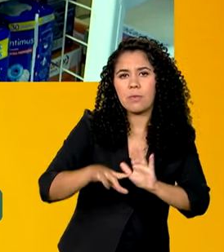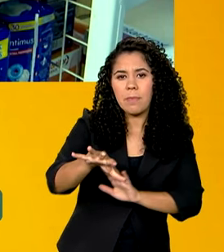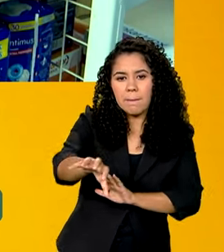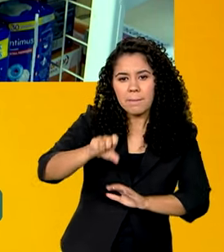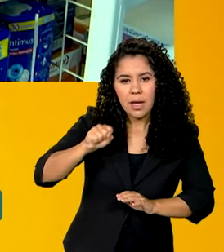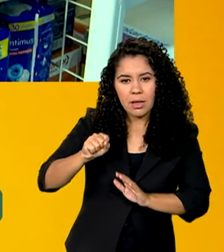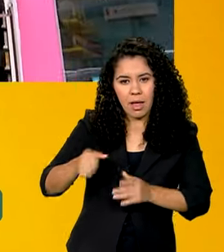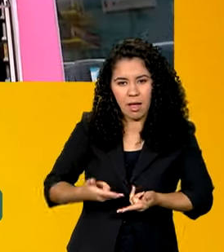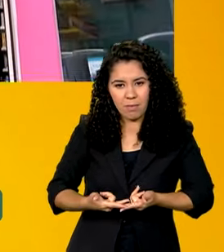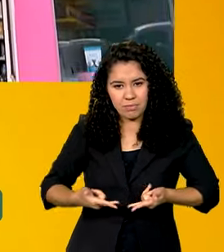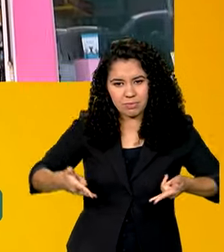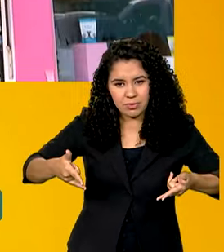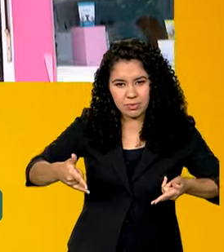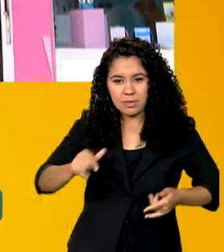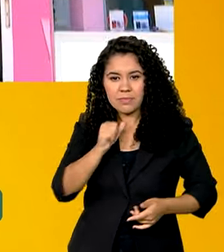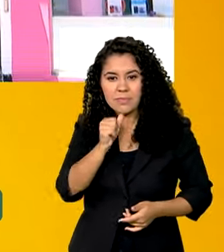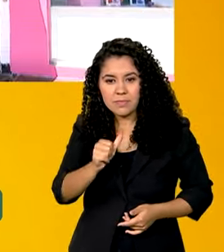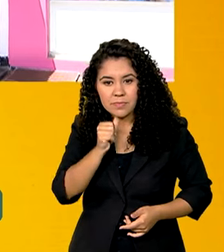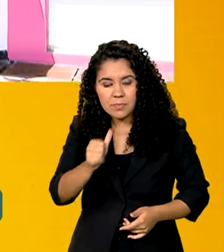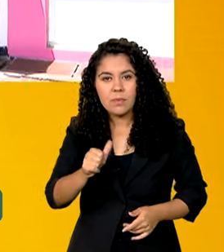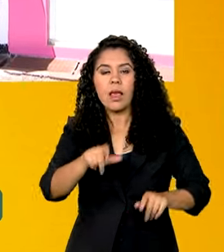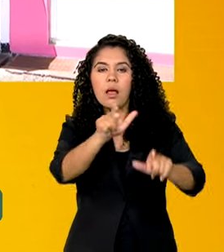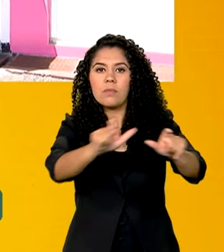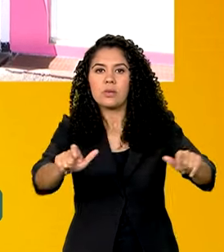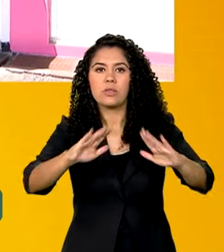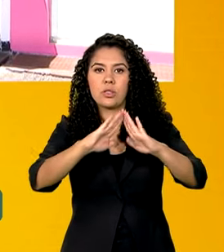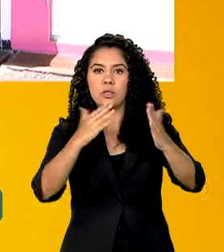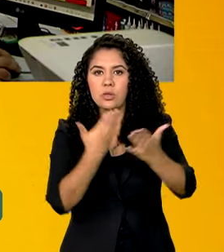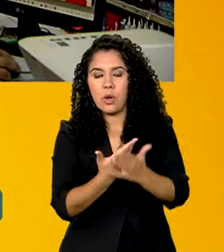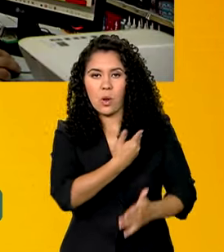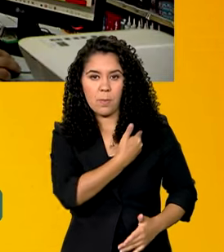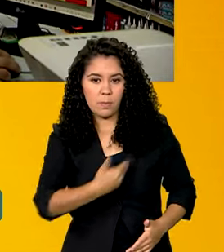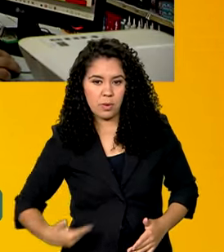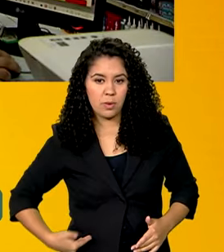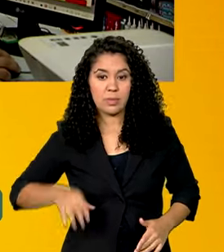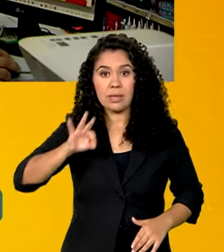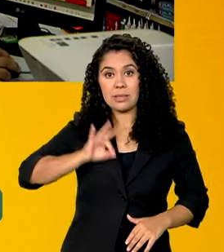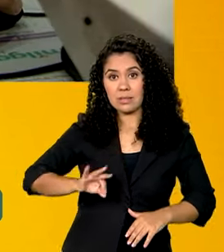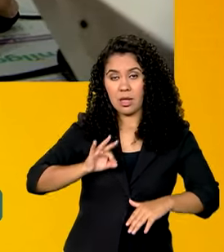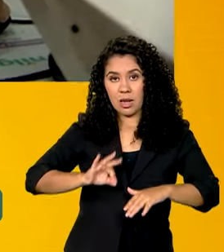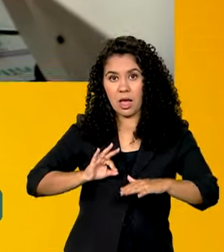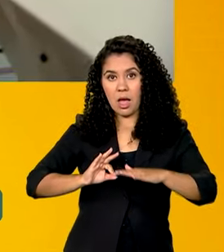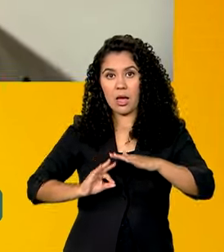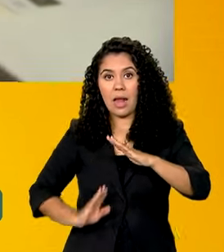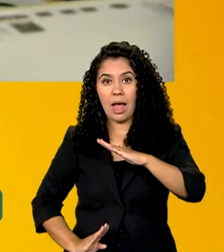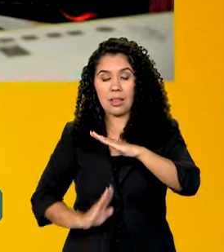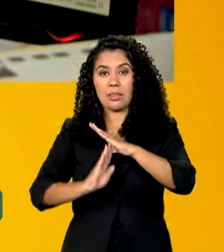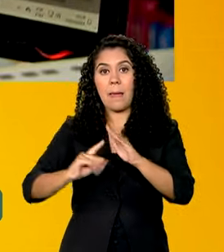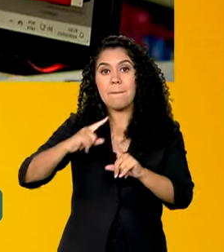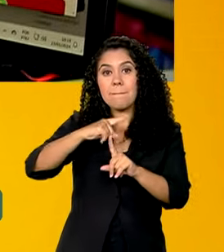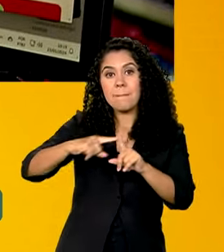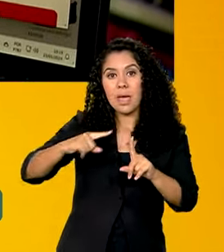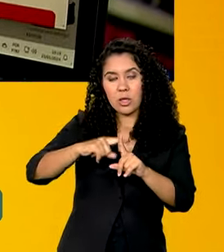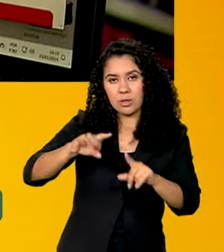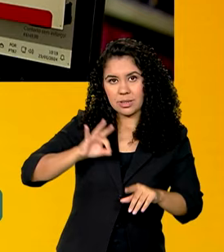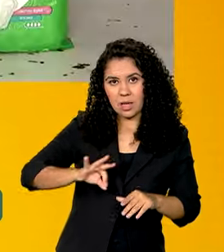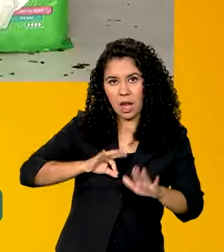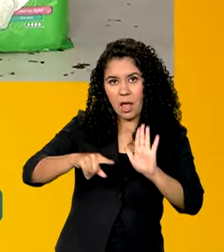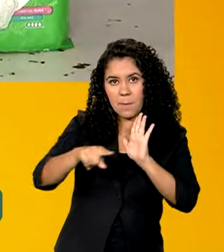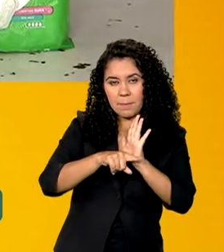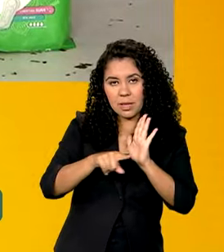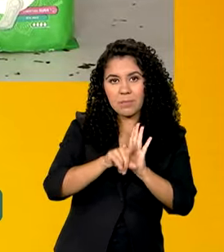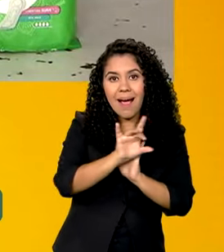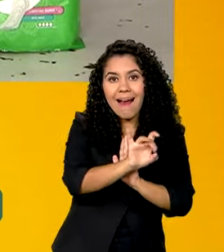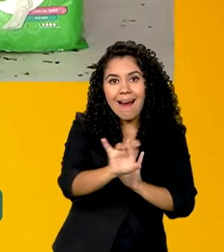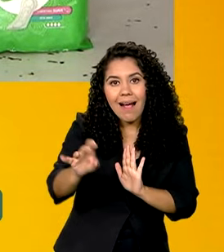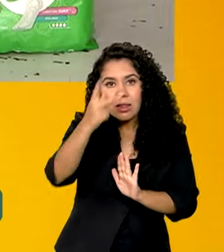Menstrual? Estudantes da rede pública, com renda familiar mensal de até meio salário mínimo por pessoa, mulheres